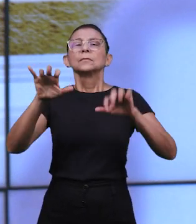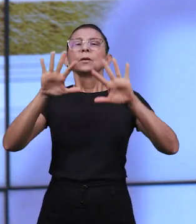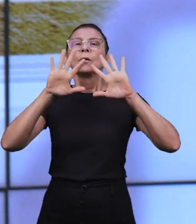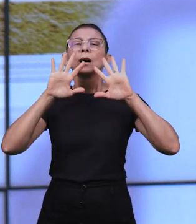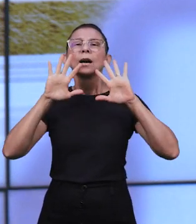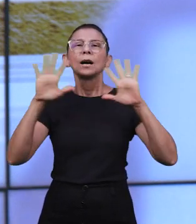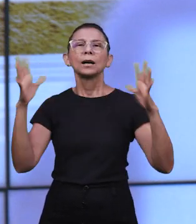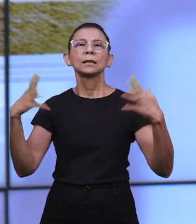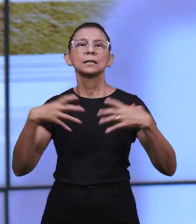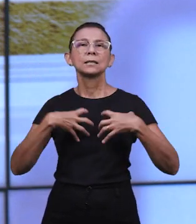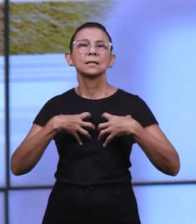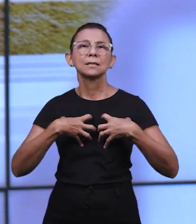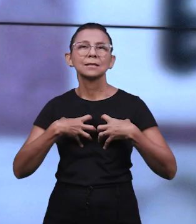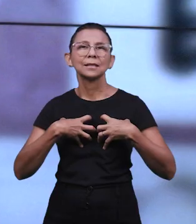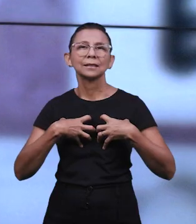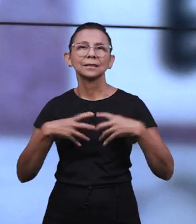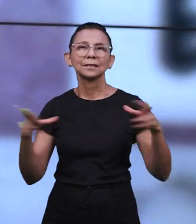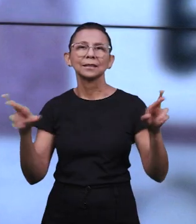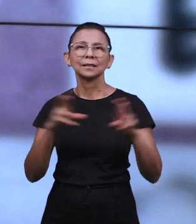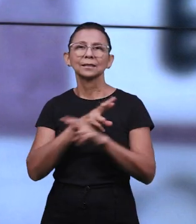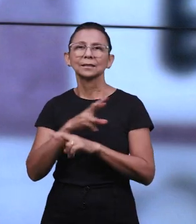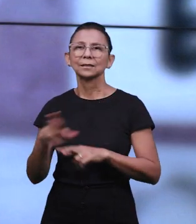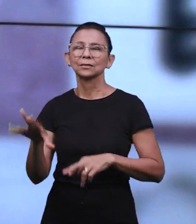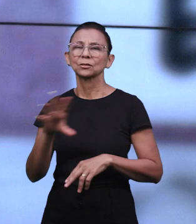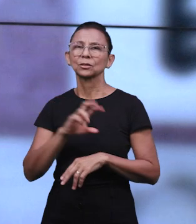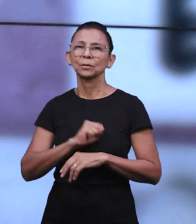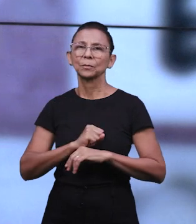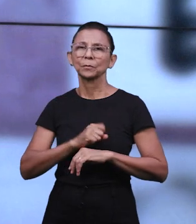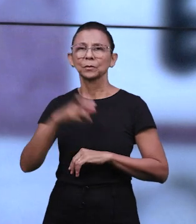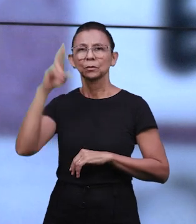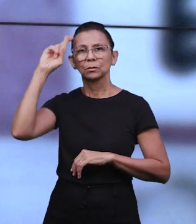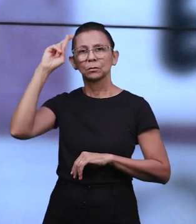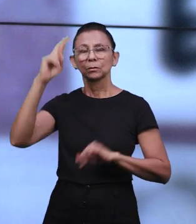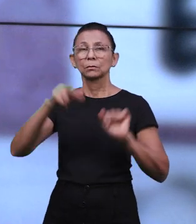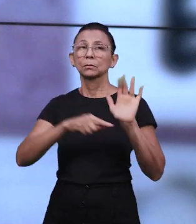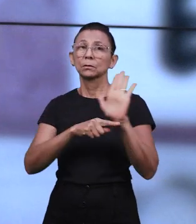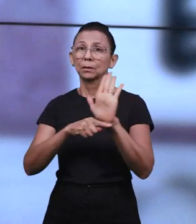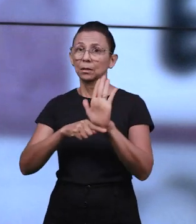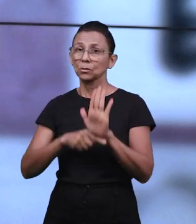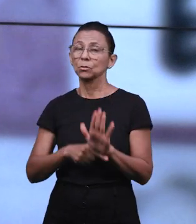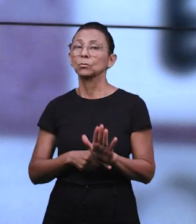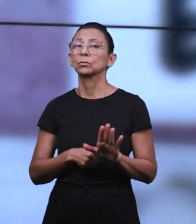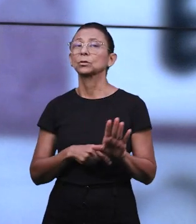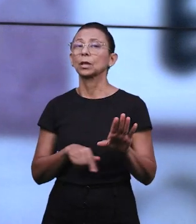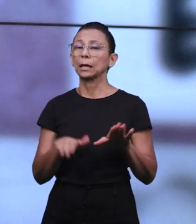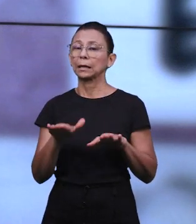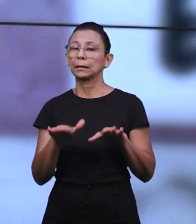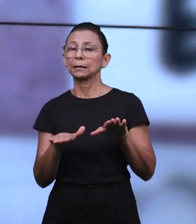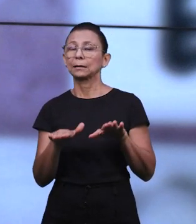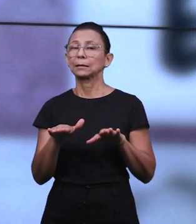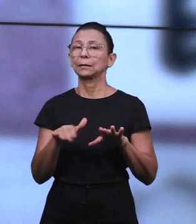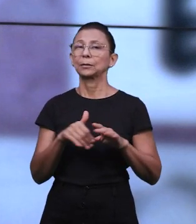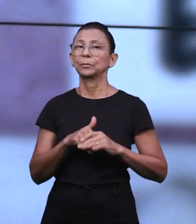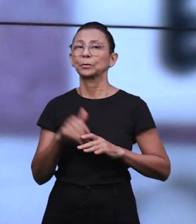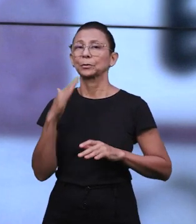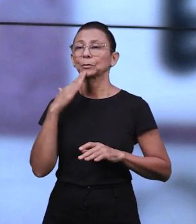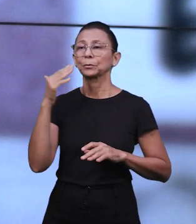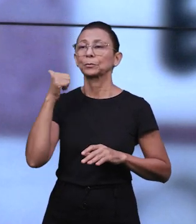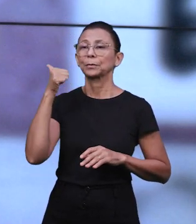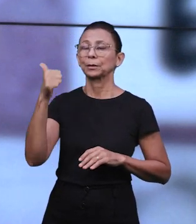estreite os laços afetivos. Que o Senhor nos conceda sabedoria para buscarmos o equilíbrio entre o melhor,